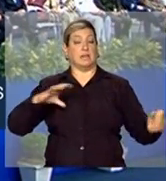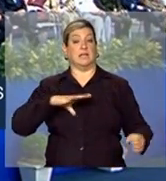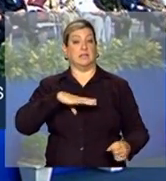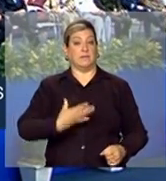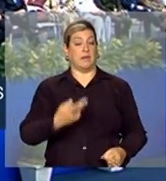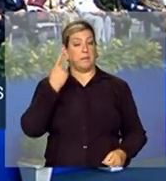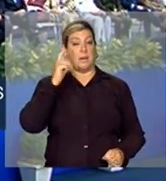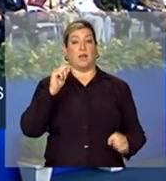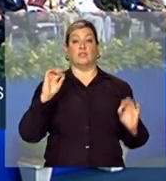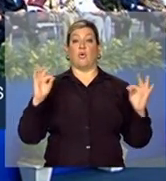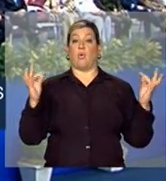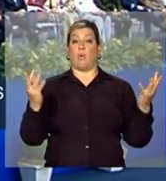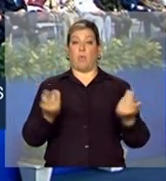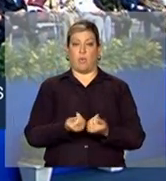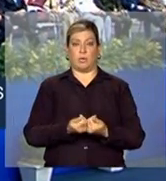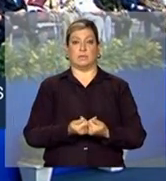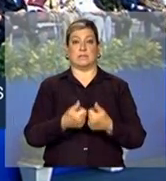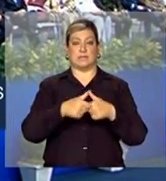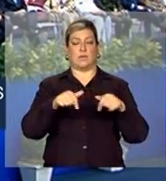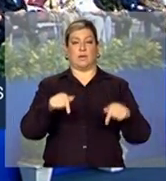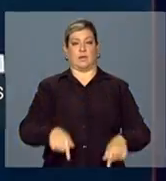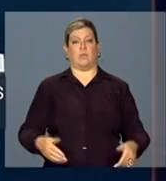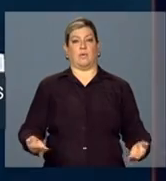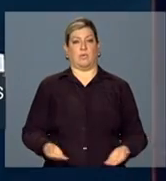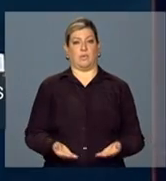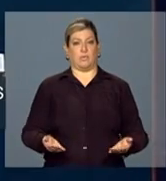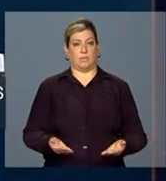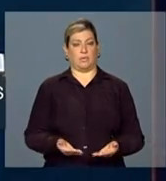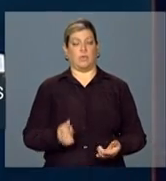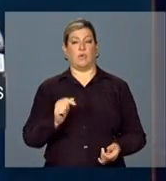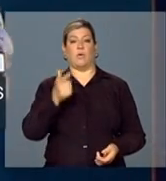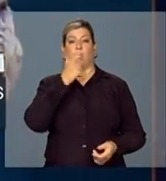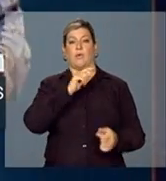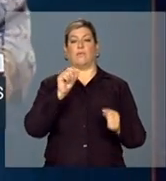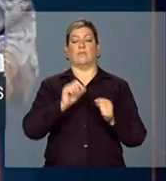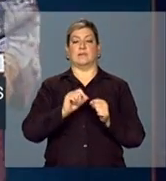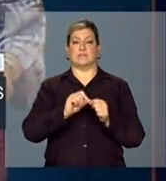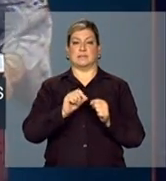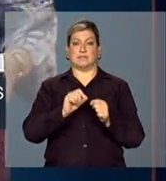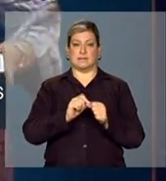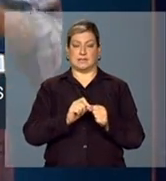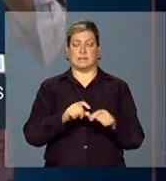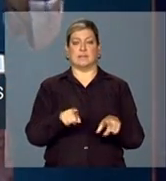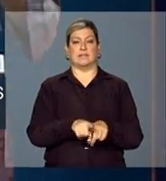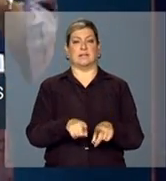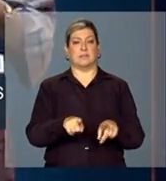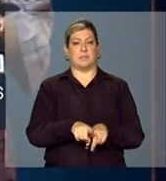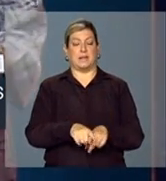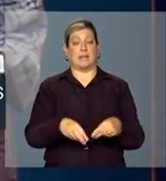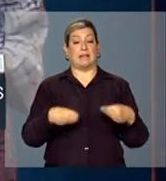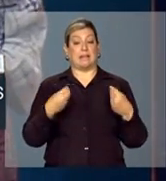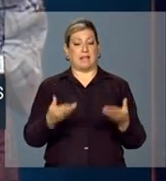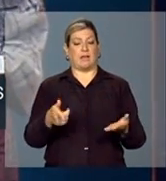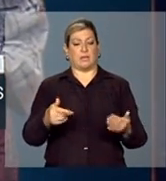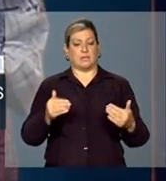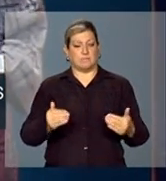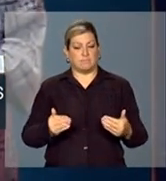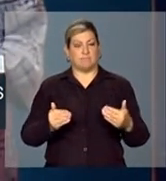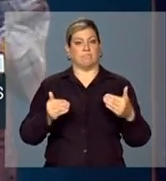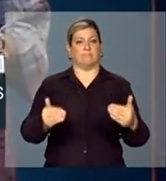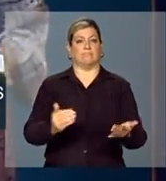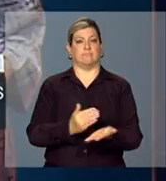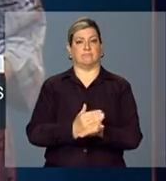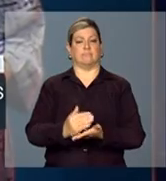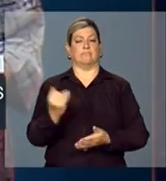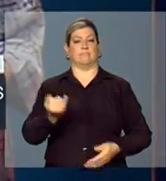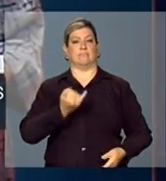todos os aqui presentes ter realizado e ter dado esse passo importante com